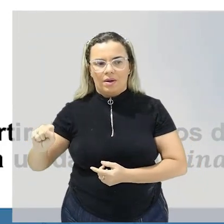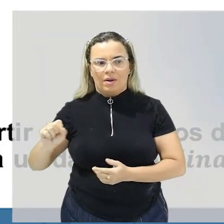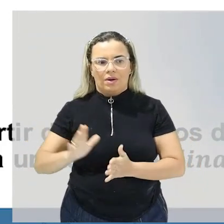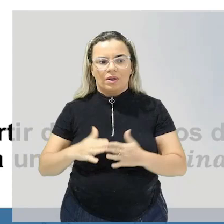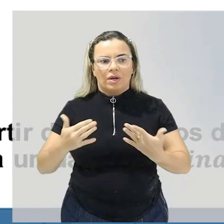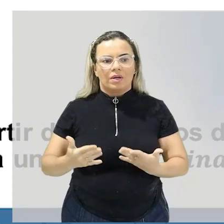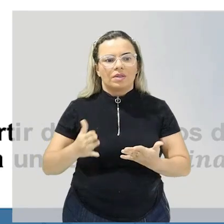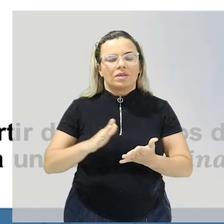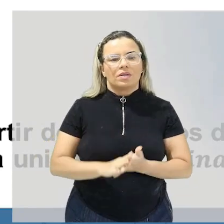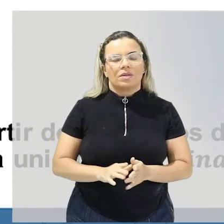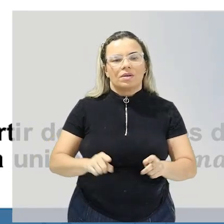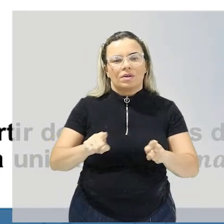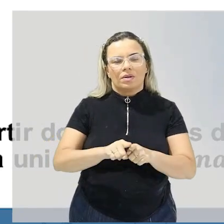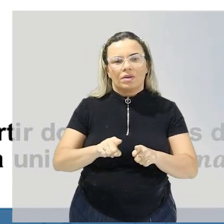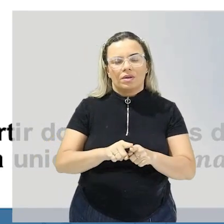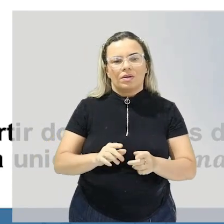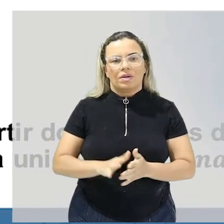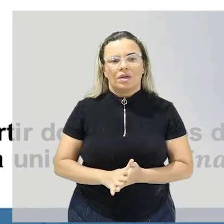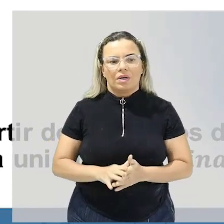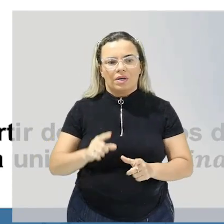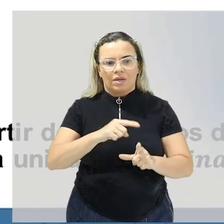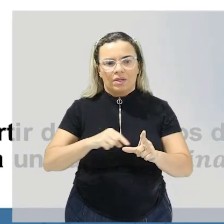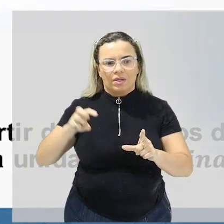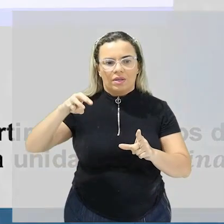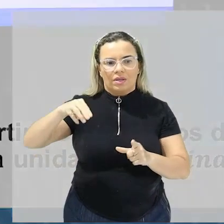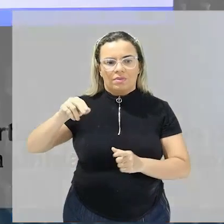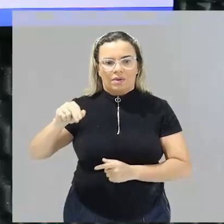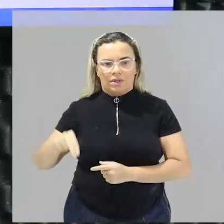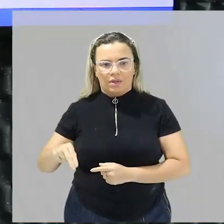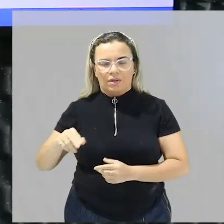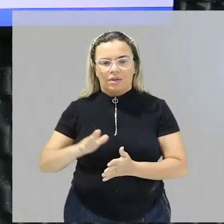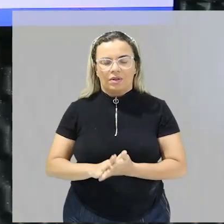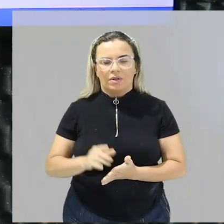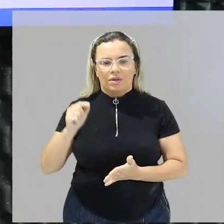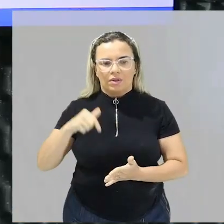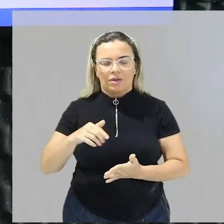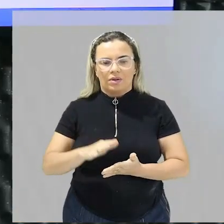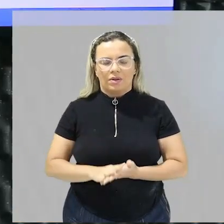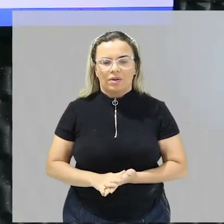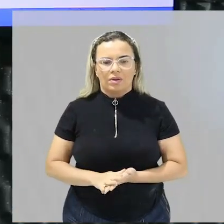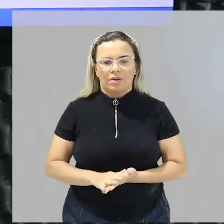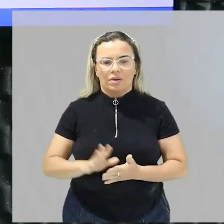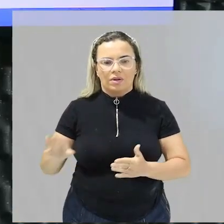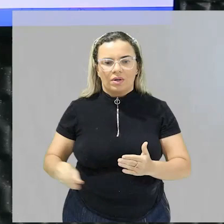e denotada como M de N, introduzida em